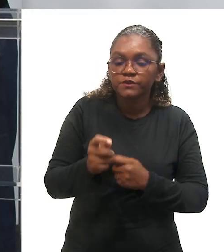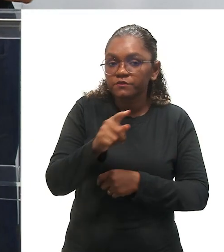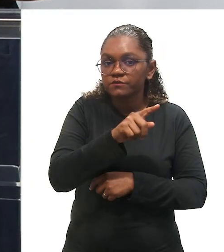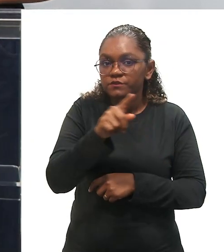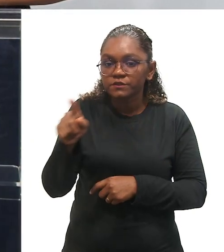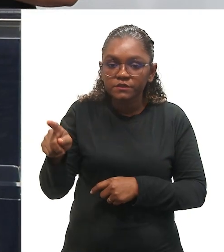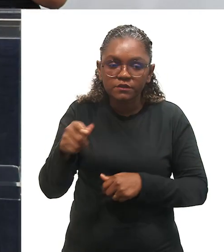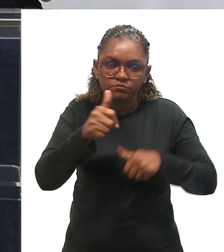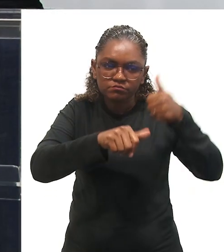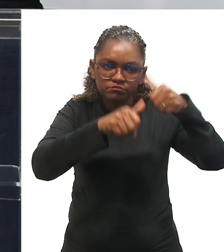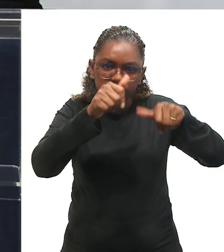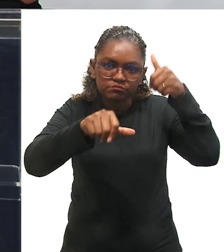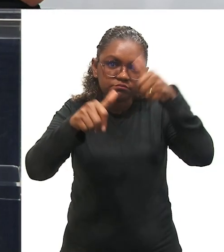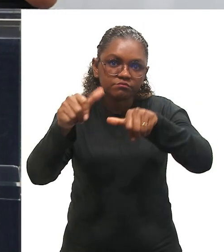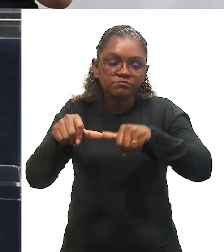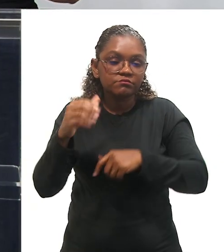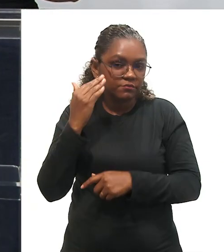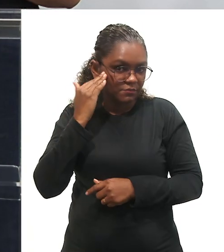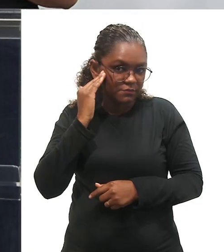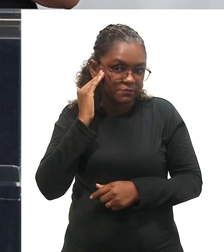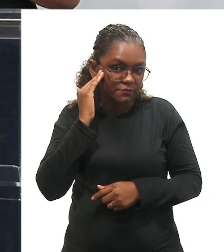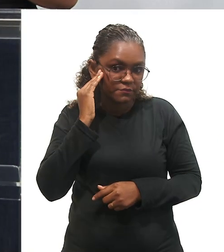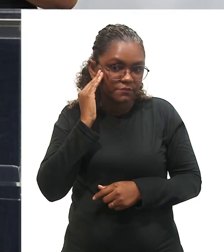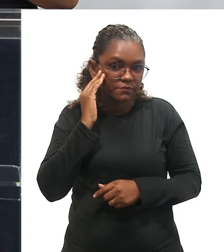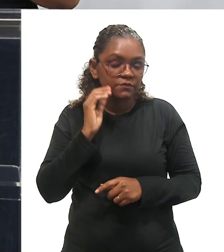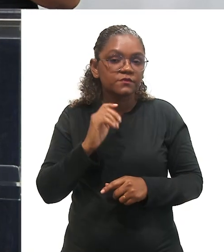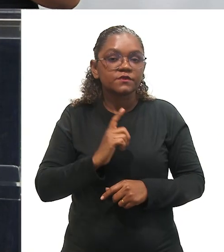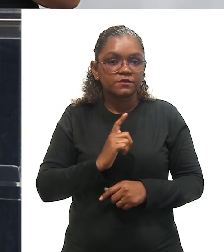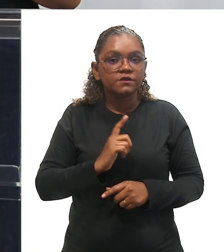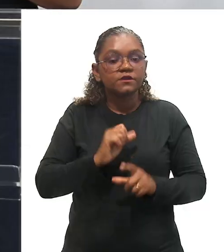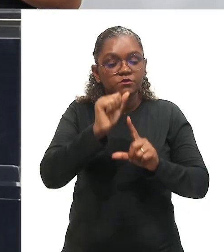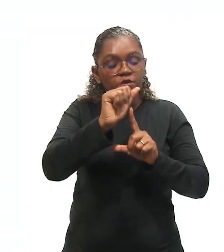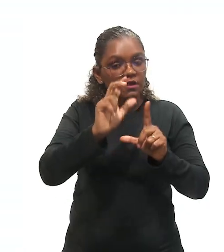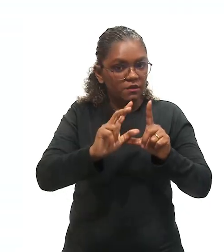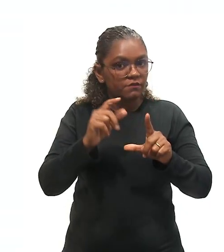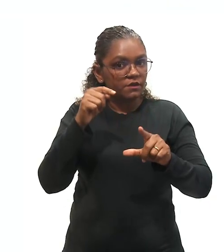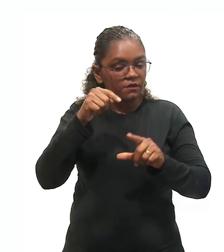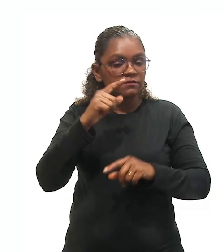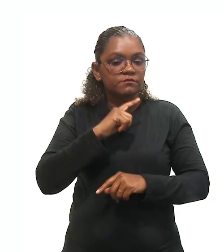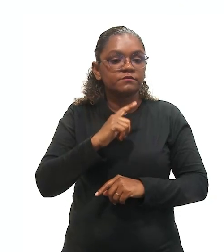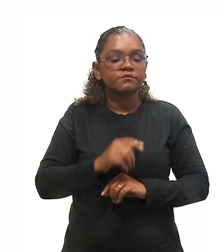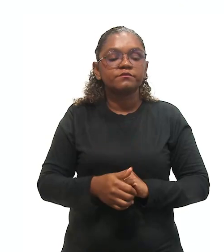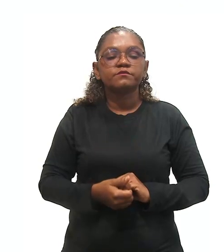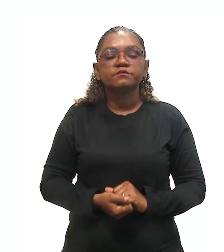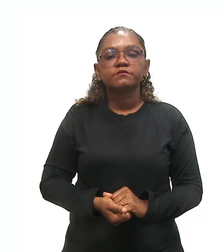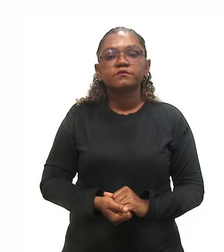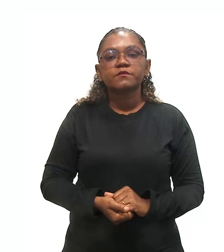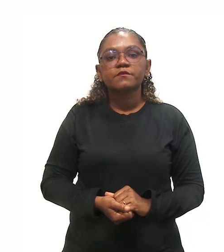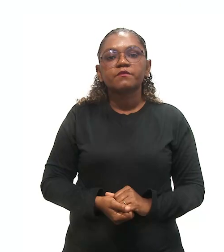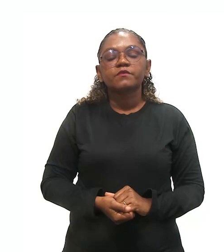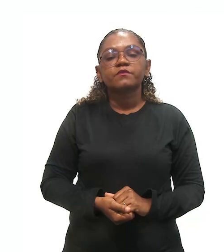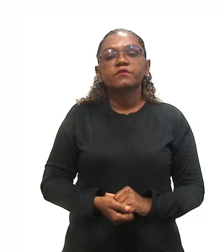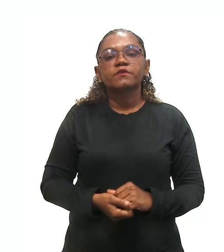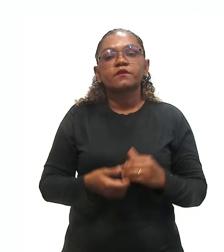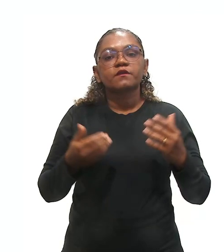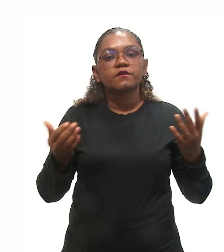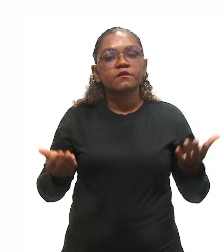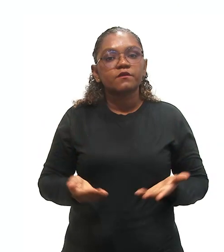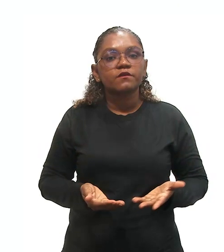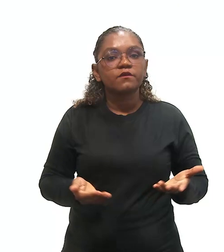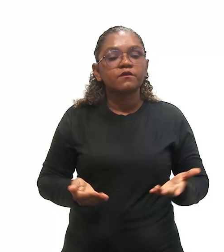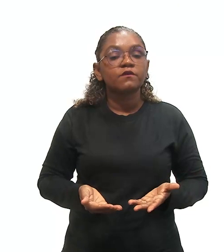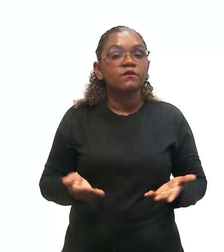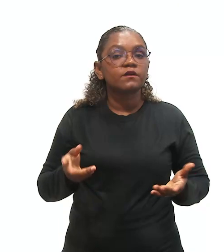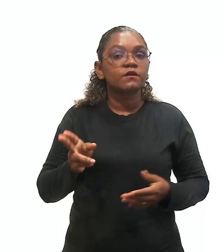vocês irão verificar no ambiente de estudo de vocês. Vamos seguir? A utilização